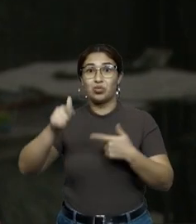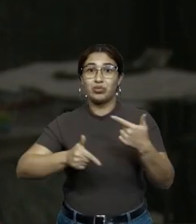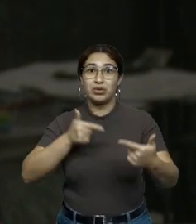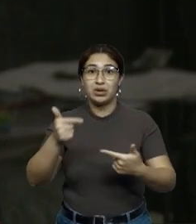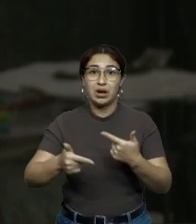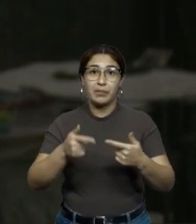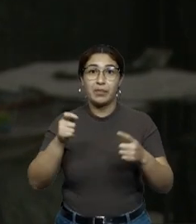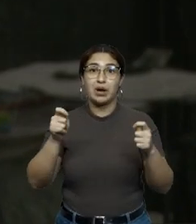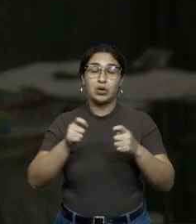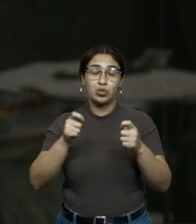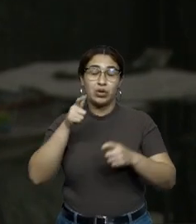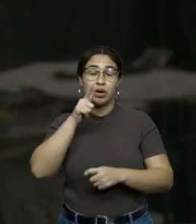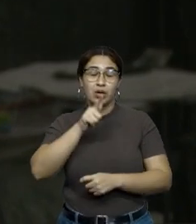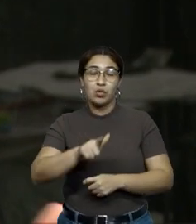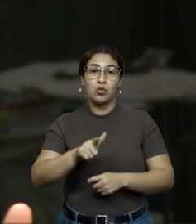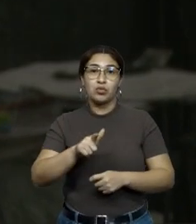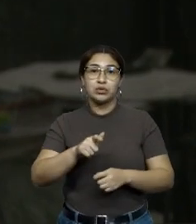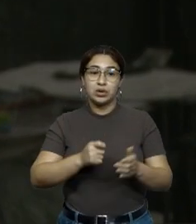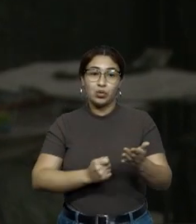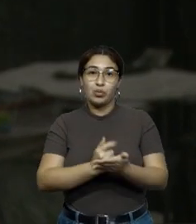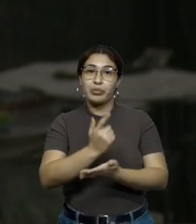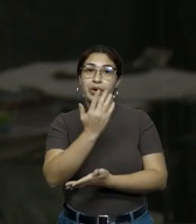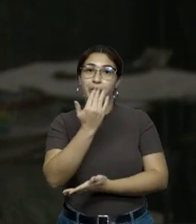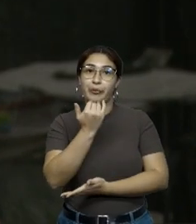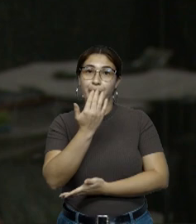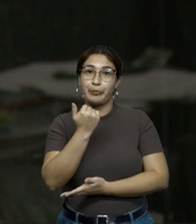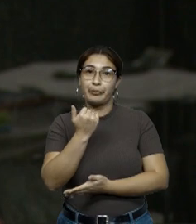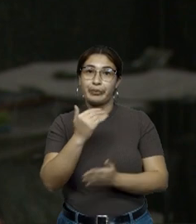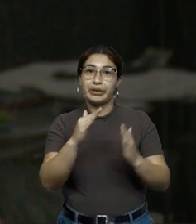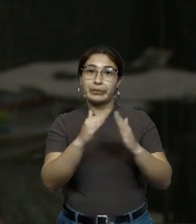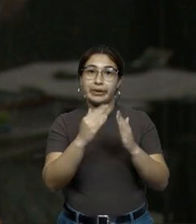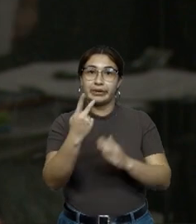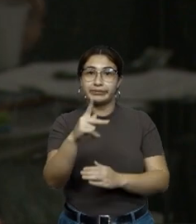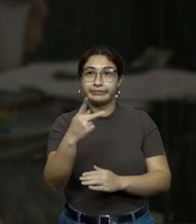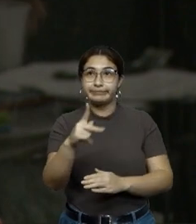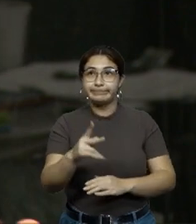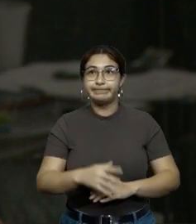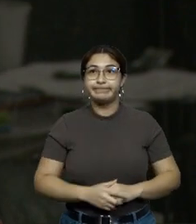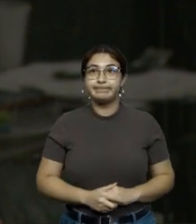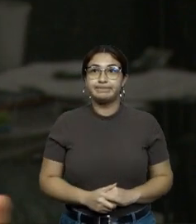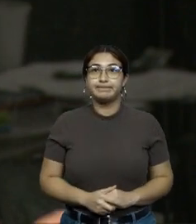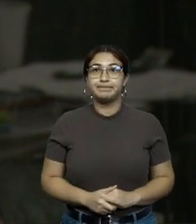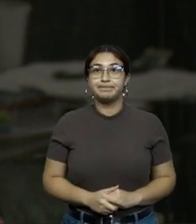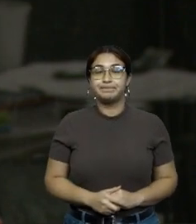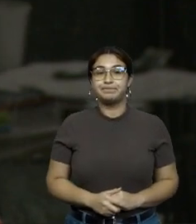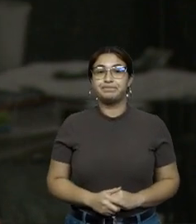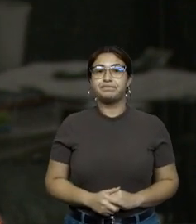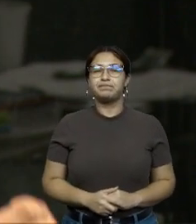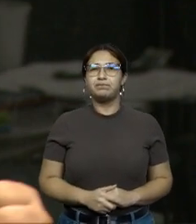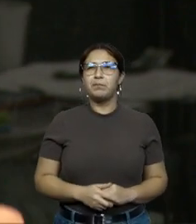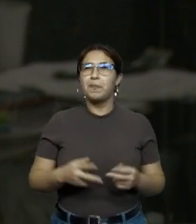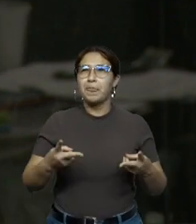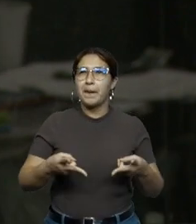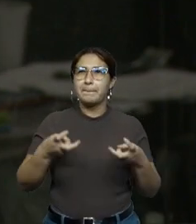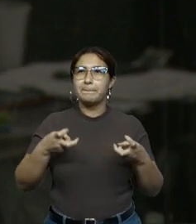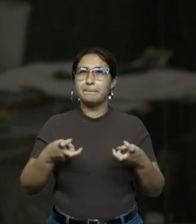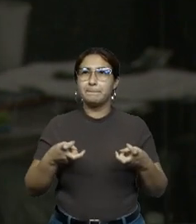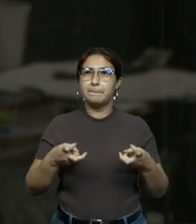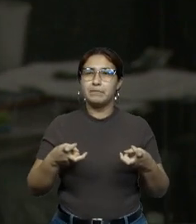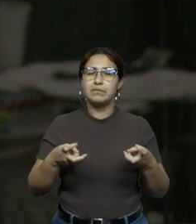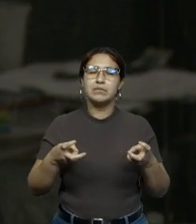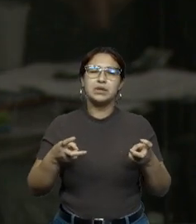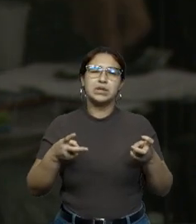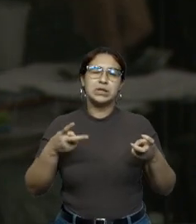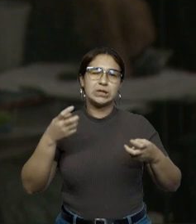então o alimento e todo dia na na mesa da sua família é observando todos inconteste e